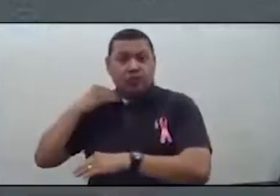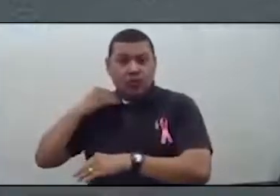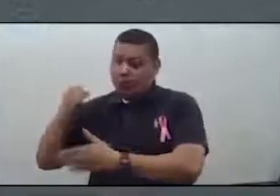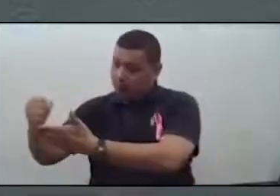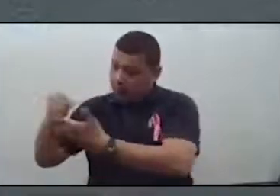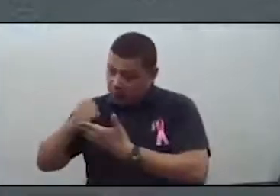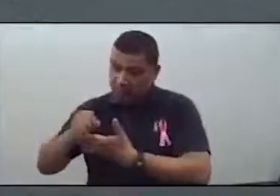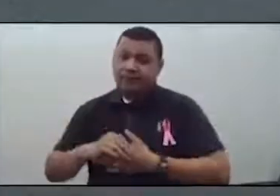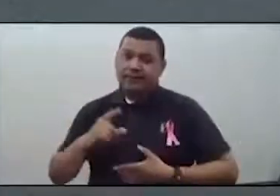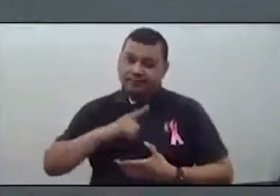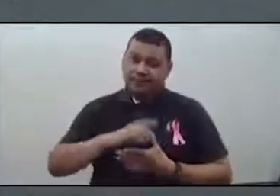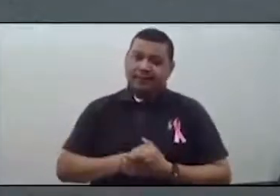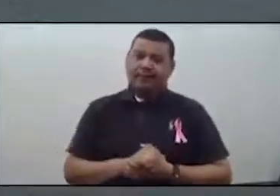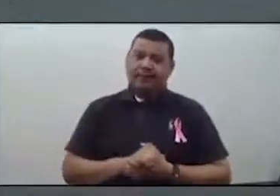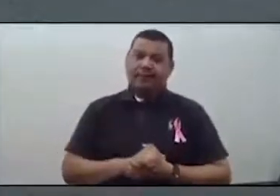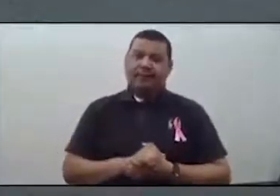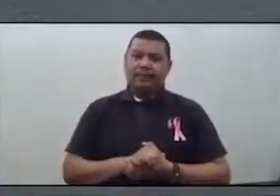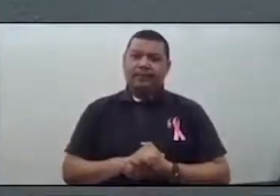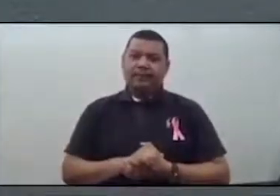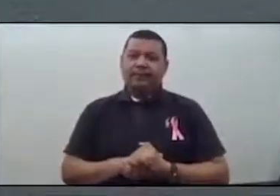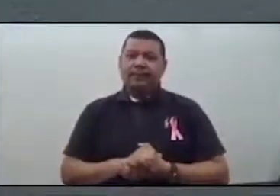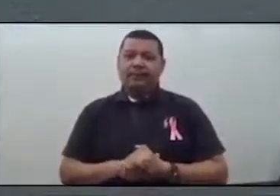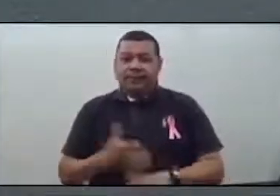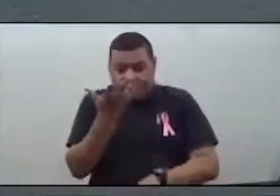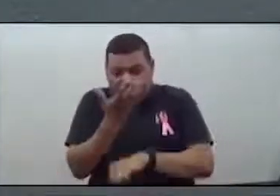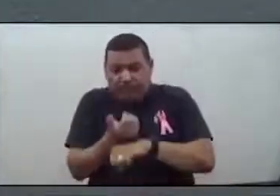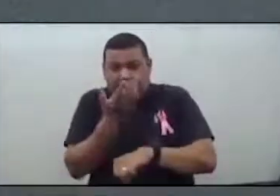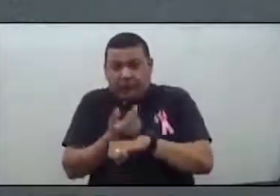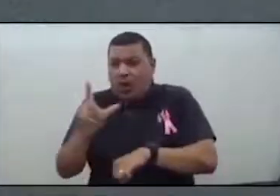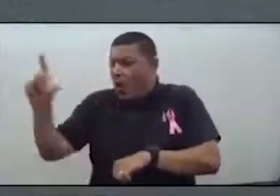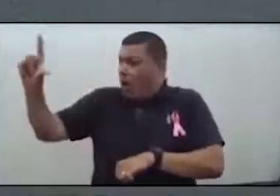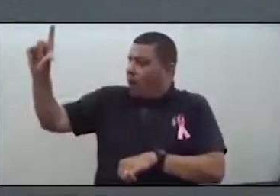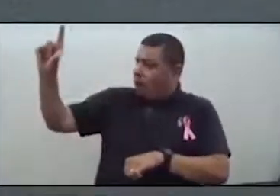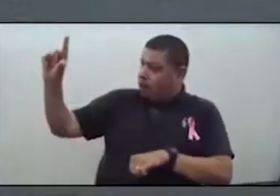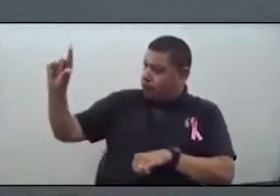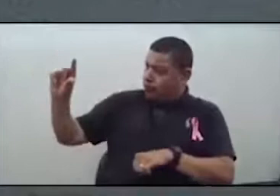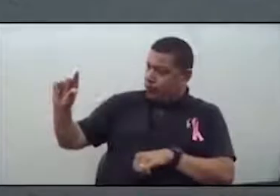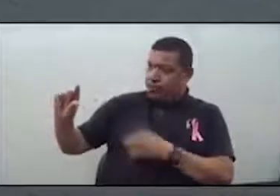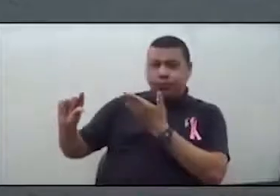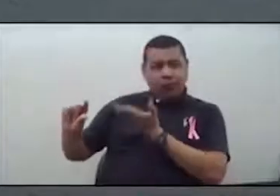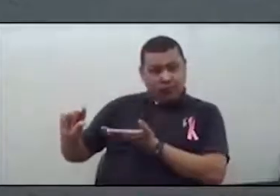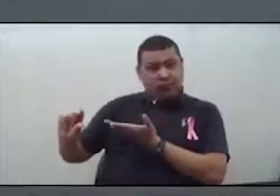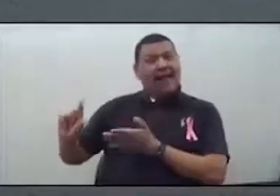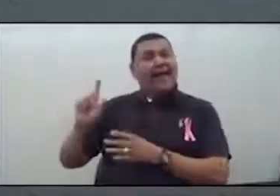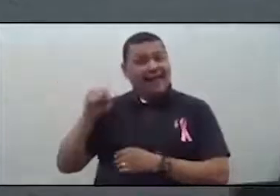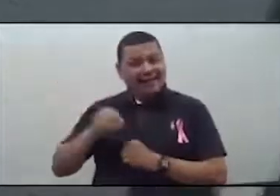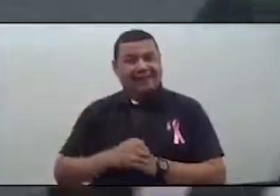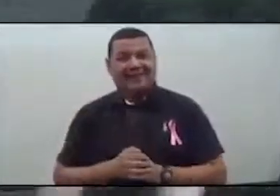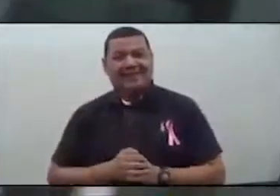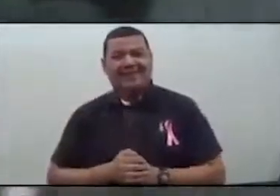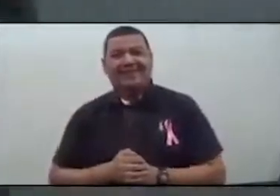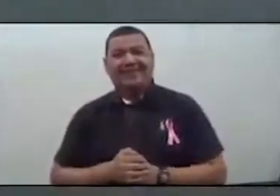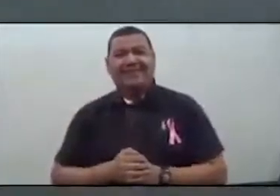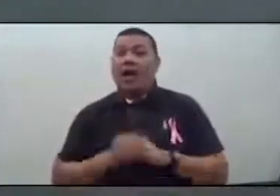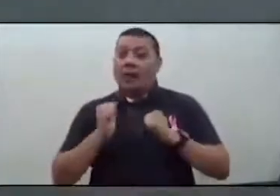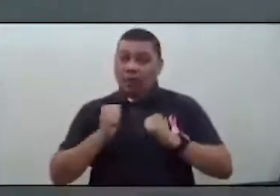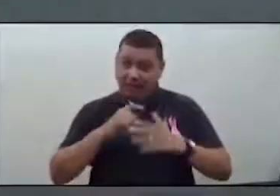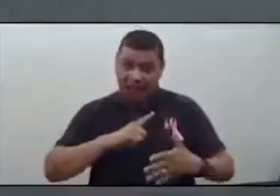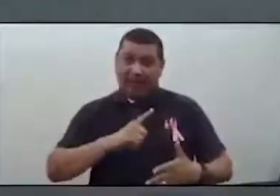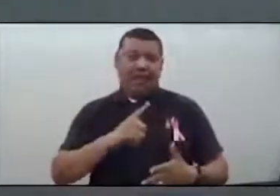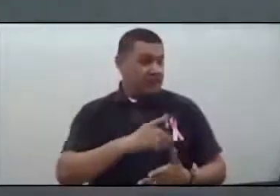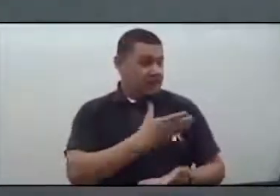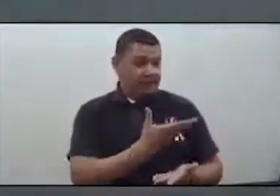familiar, com juros subsidiados pelo governo federal, que possa realmente alavancar essa